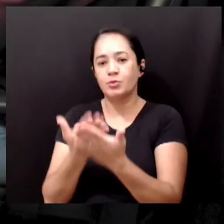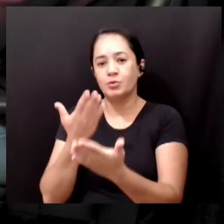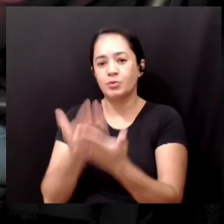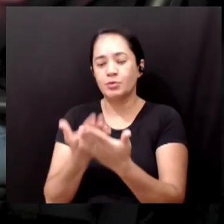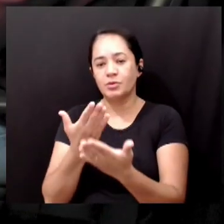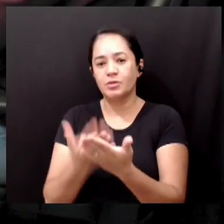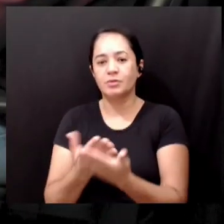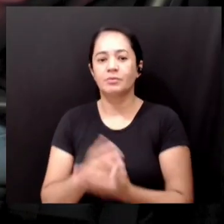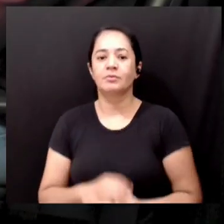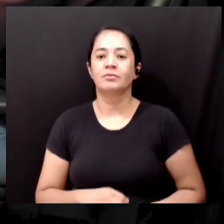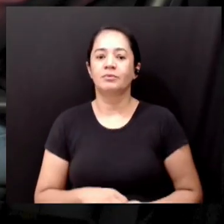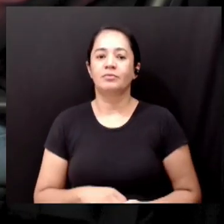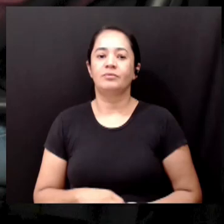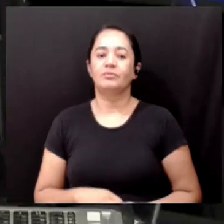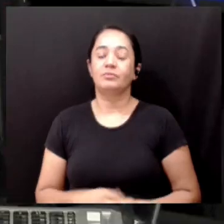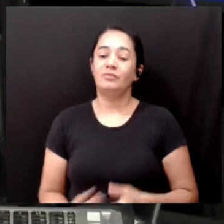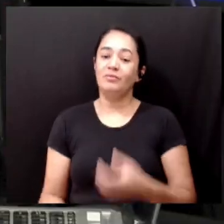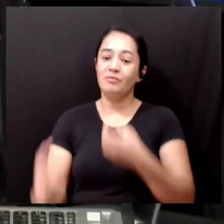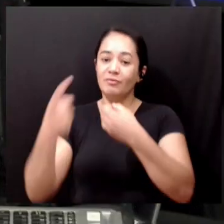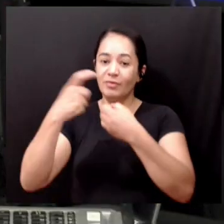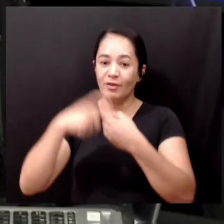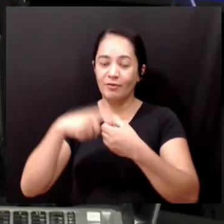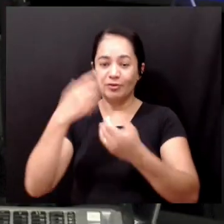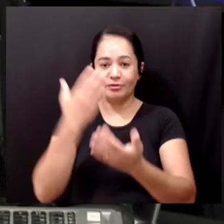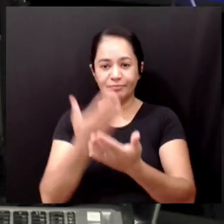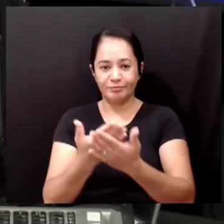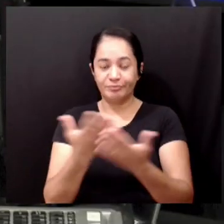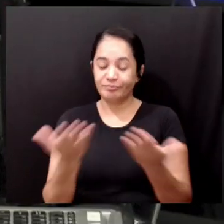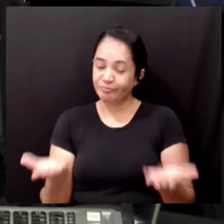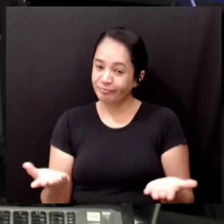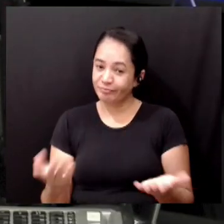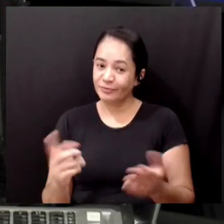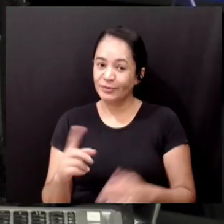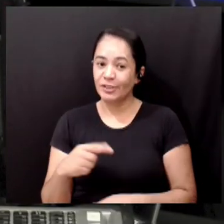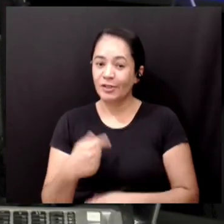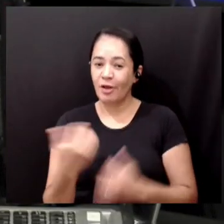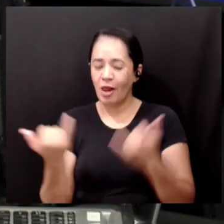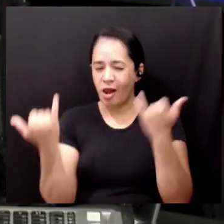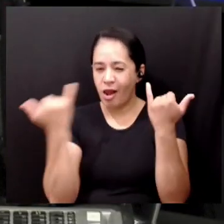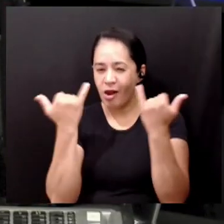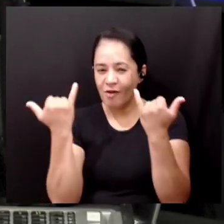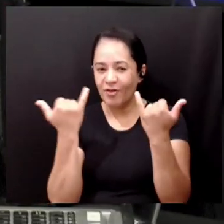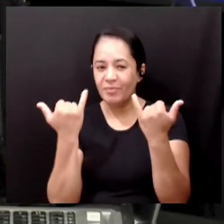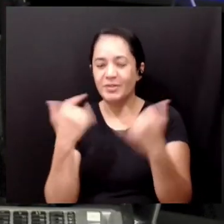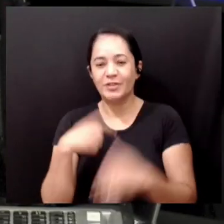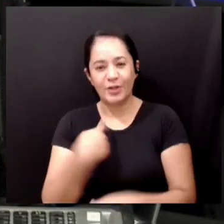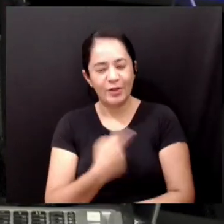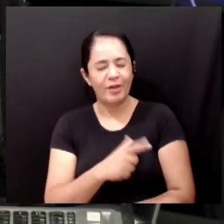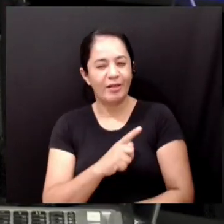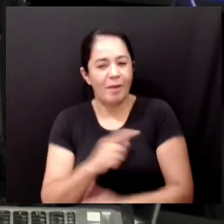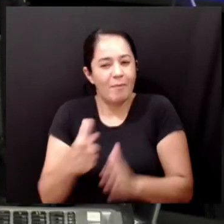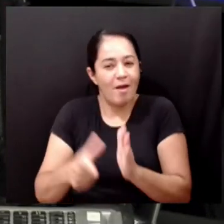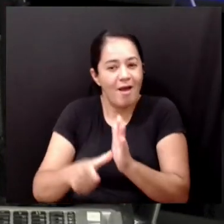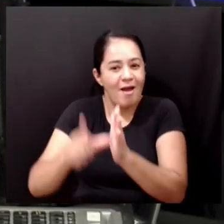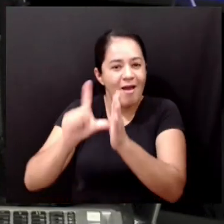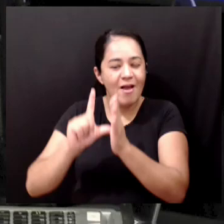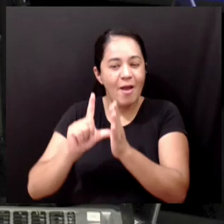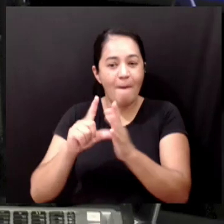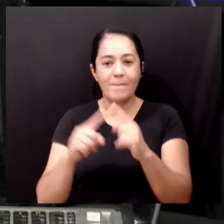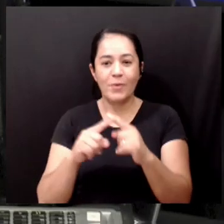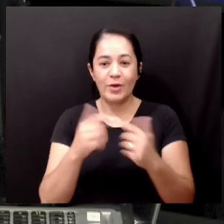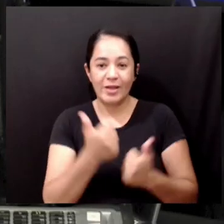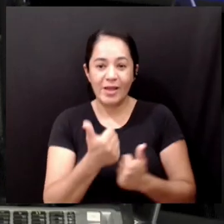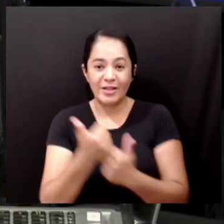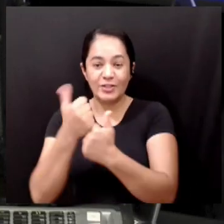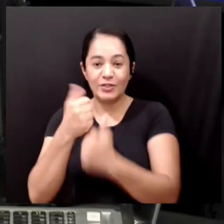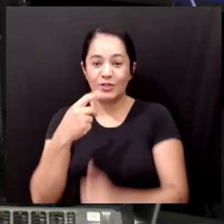ao estudo. Eu vi aqui que, claro, gente, a gente tem as informações prévias que a assessoria de cada parlamentar envia para nós,